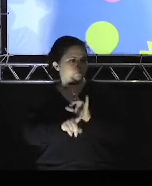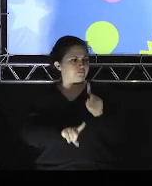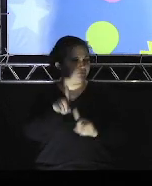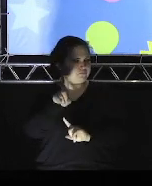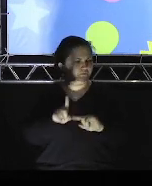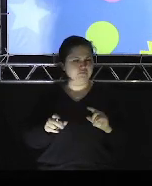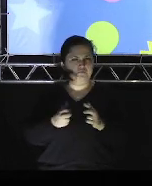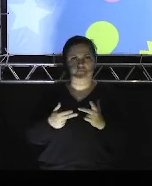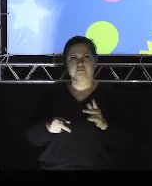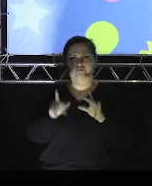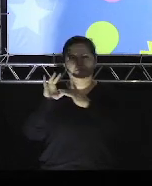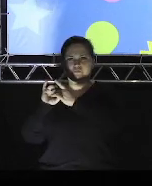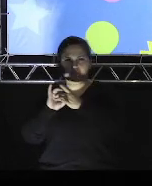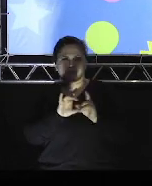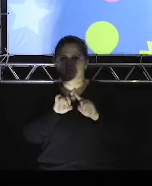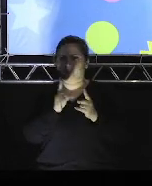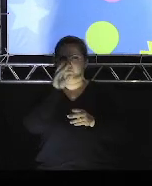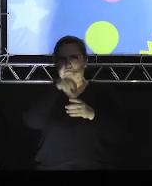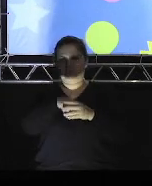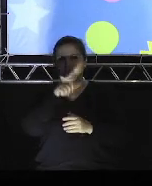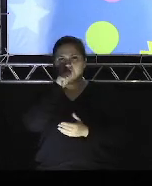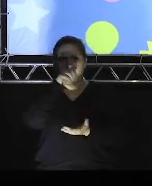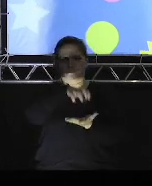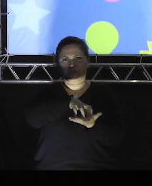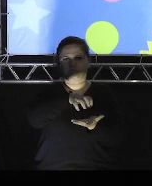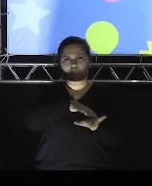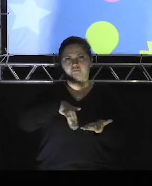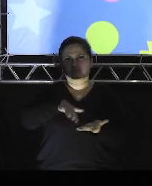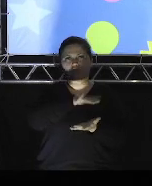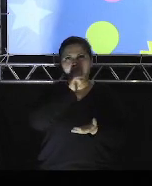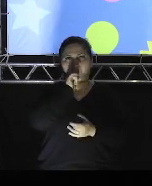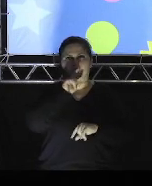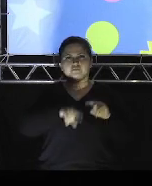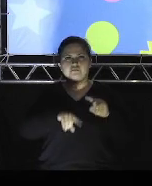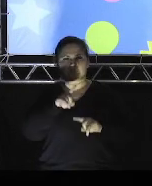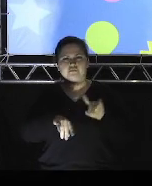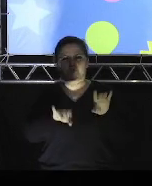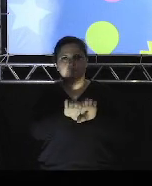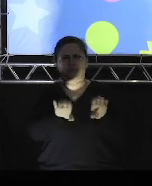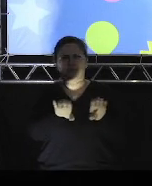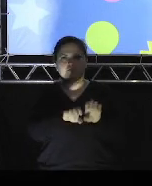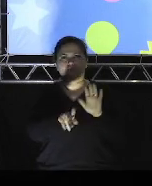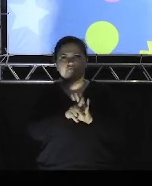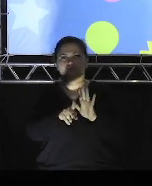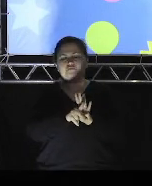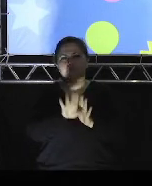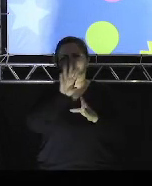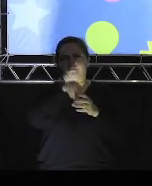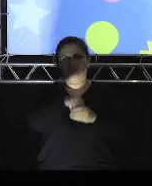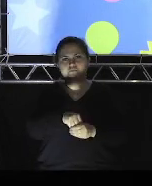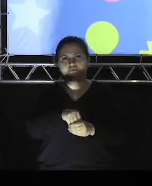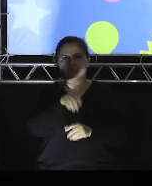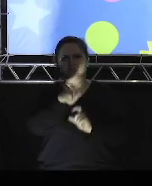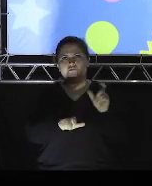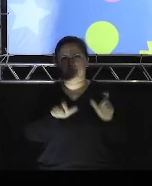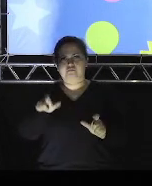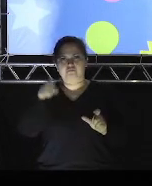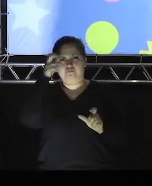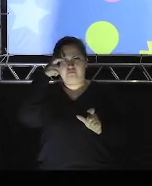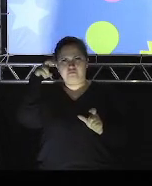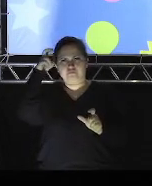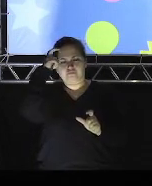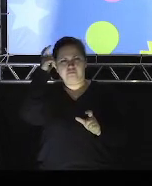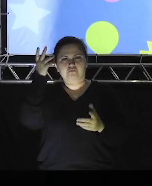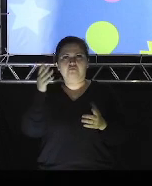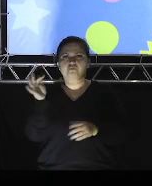alguns contextos, mas não faziam parte de uma área de agilidade. E a estrutura, ela era dentro de pessoas e cultura.